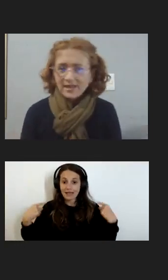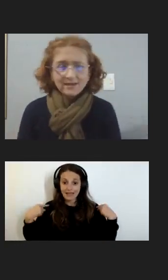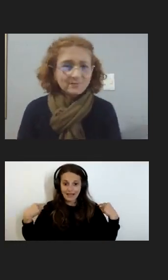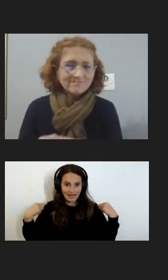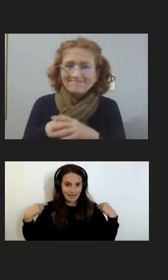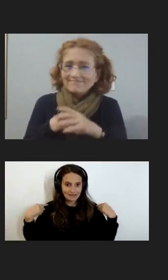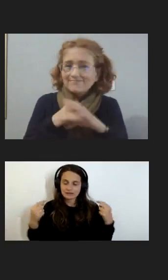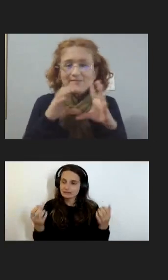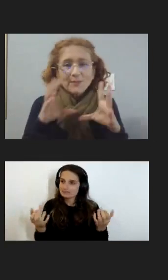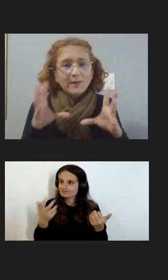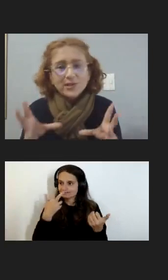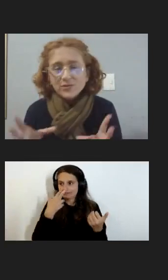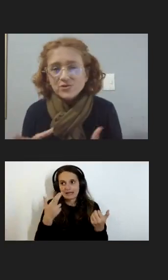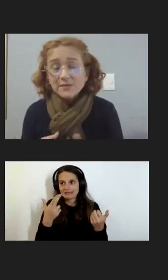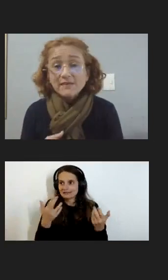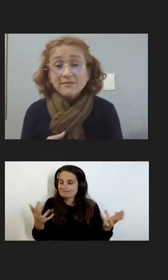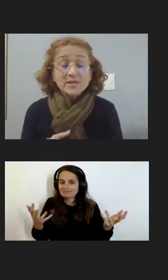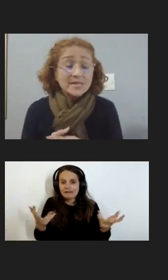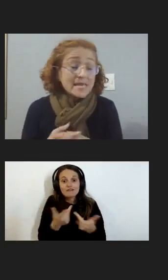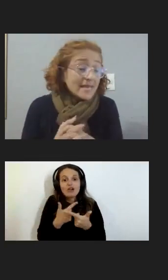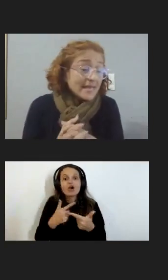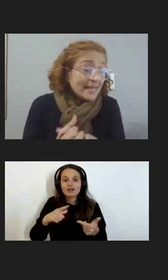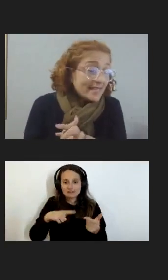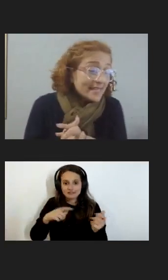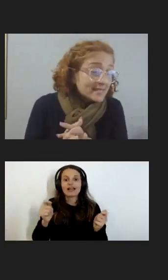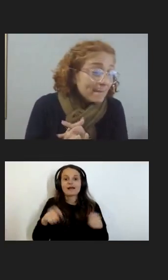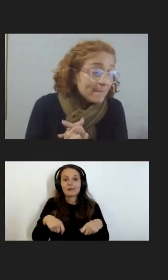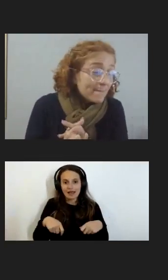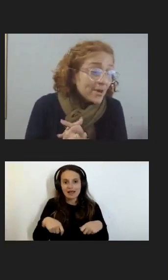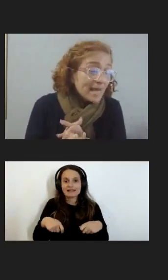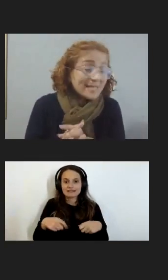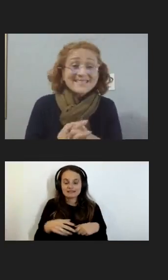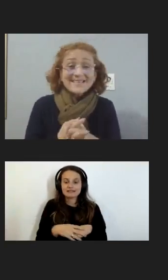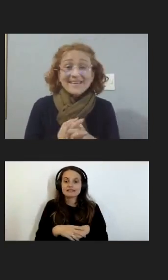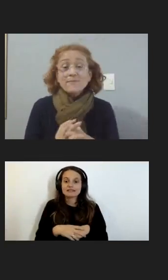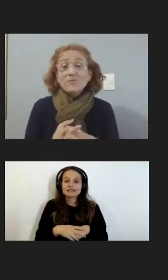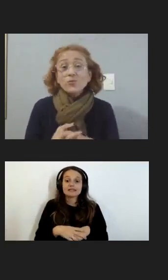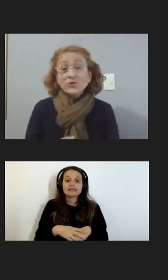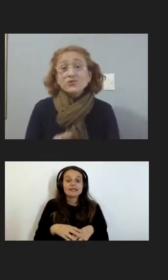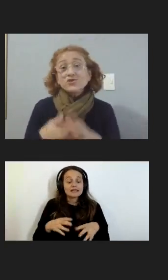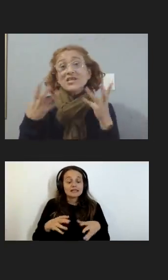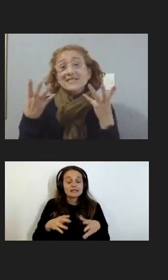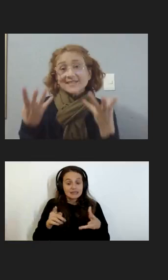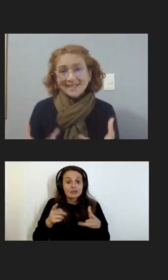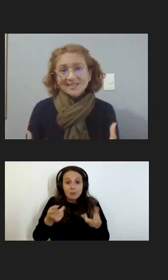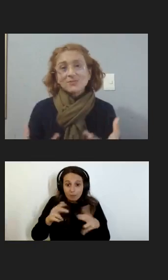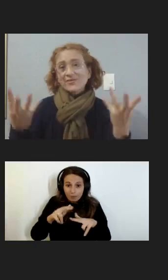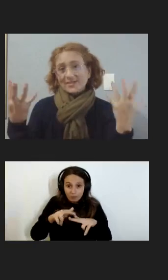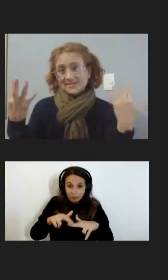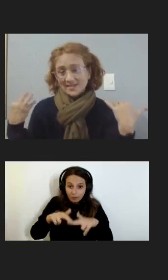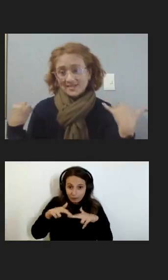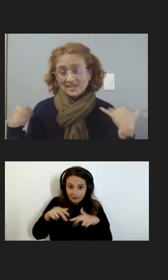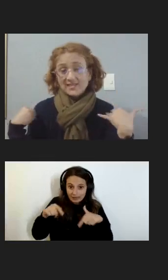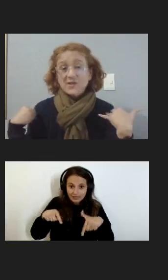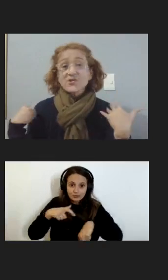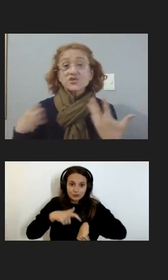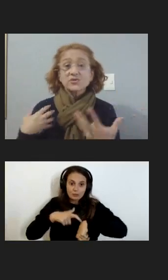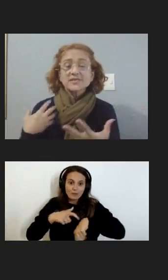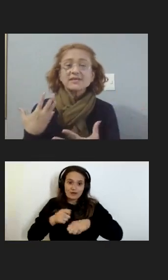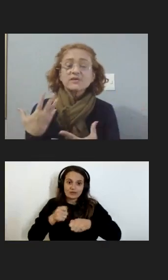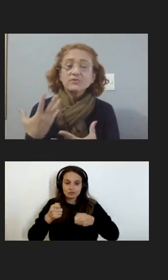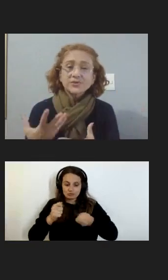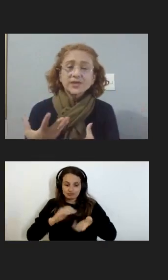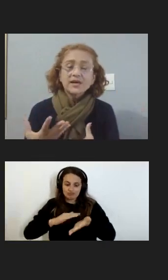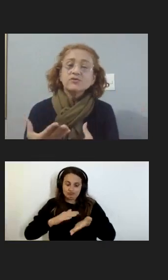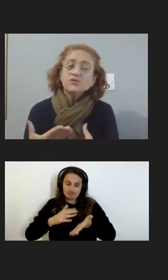incrível. Tem uma amplitude maravilhosa. E assim, por ela ser muito utilizada no momento da sinalização, a gente